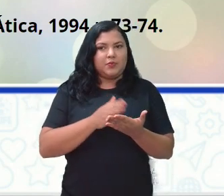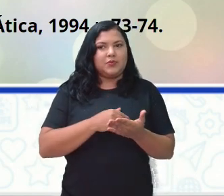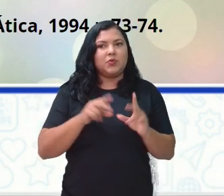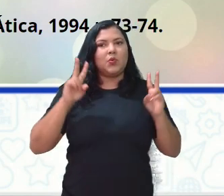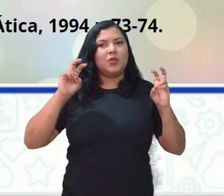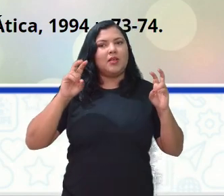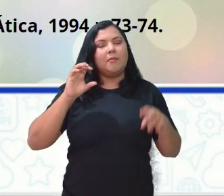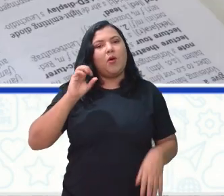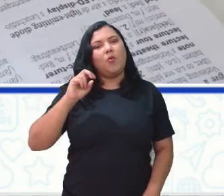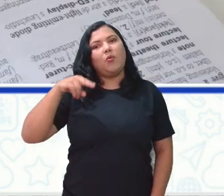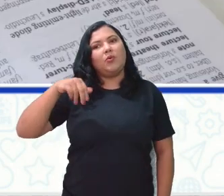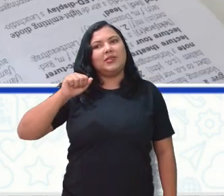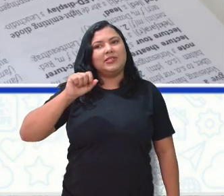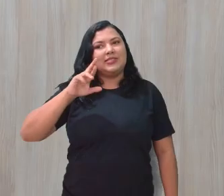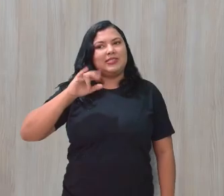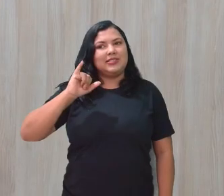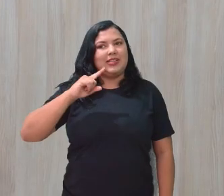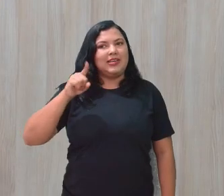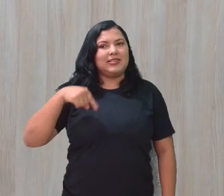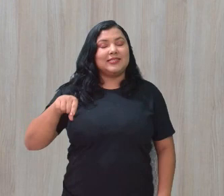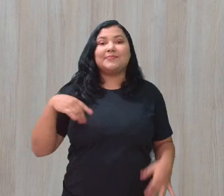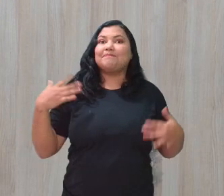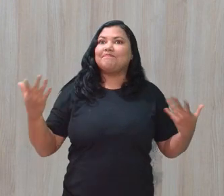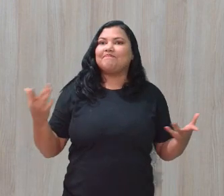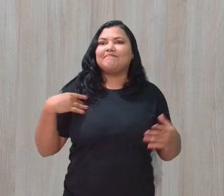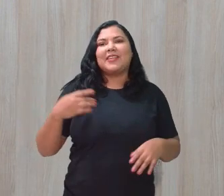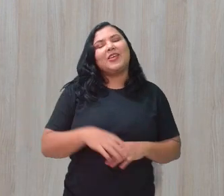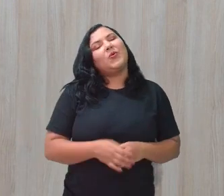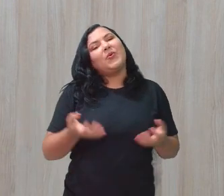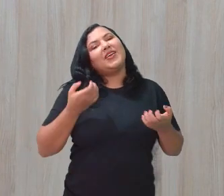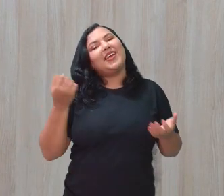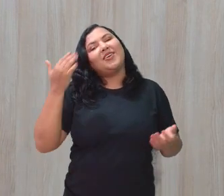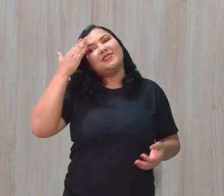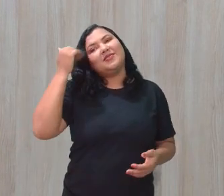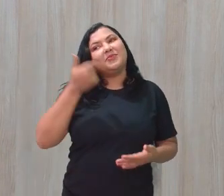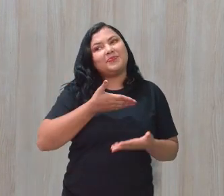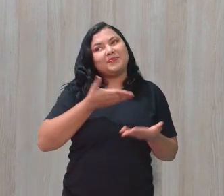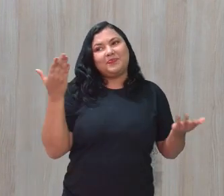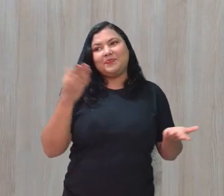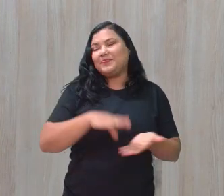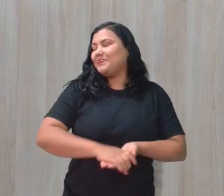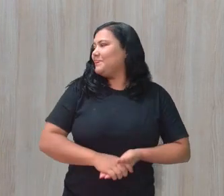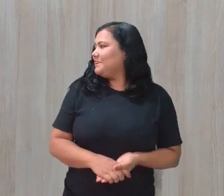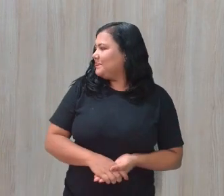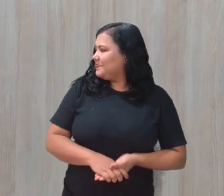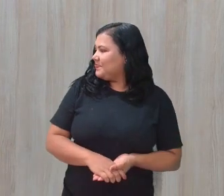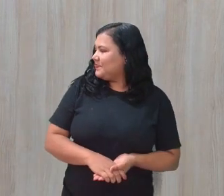é de Luiz Fernando Veríssimo. E aí, eu queria saber de vocês.